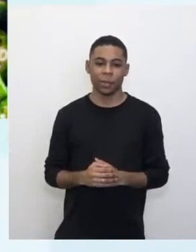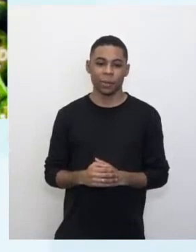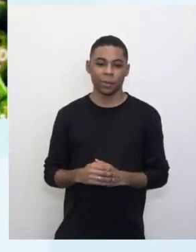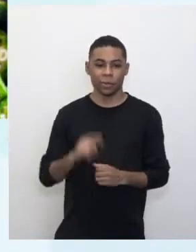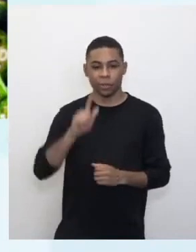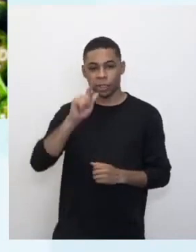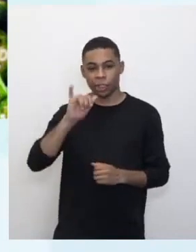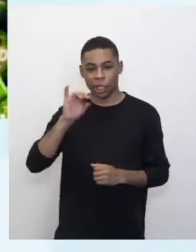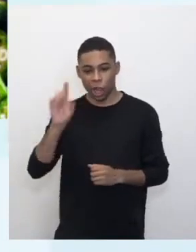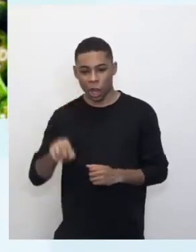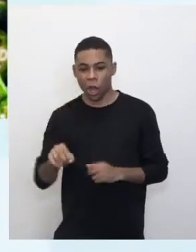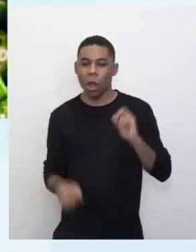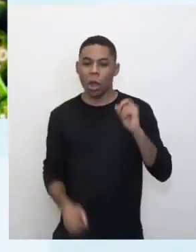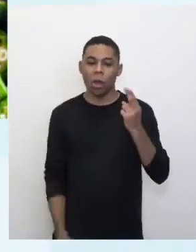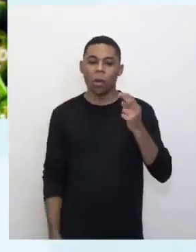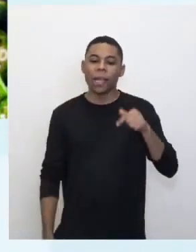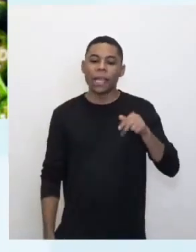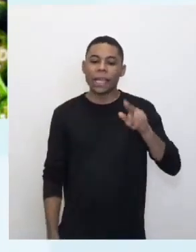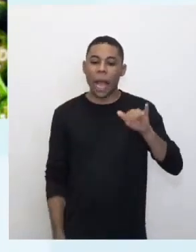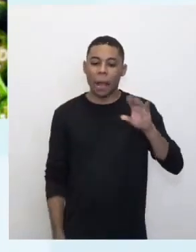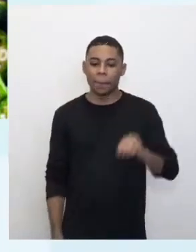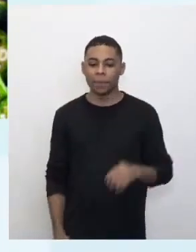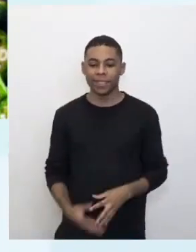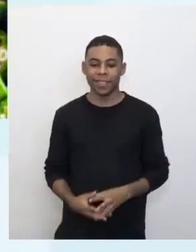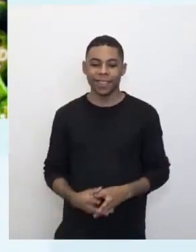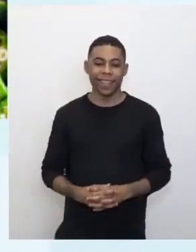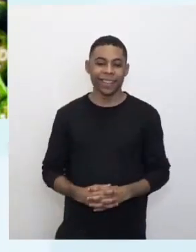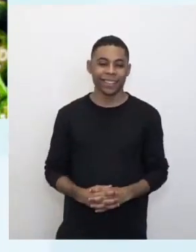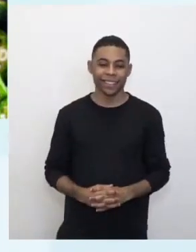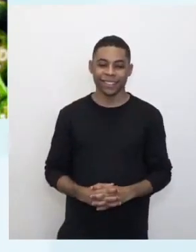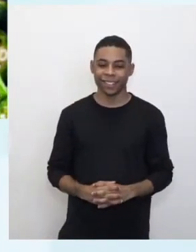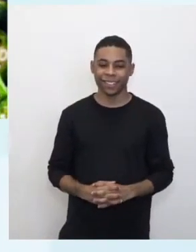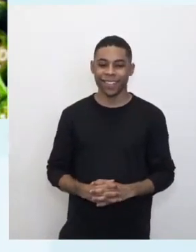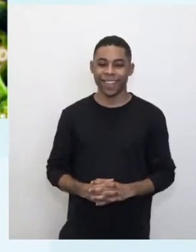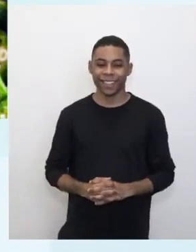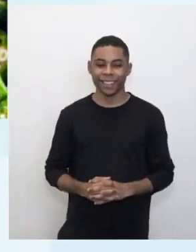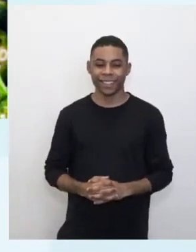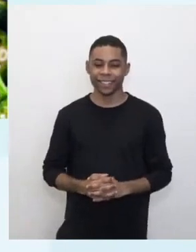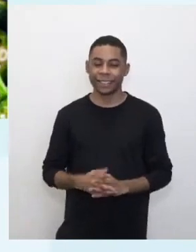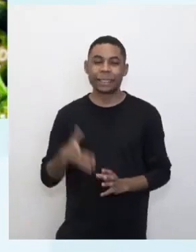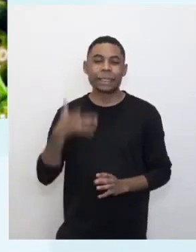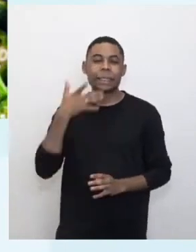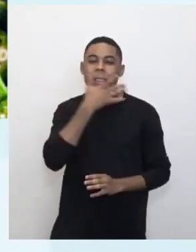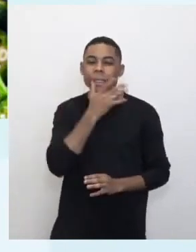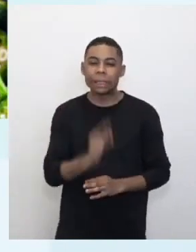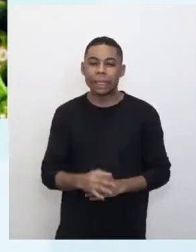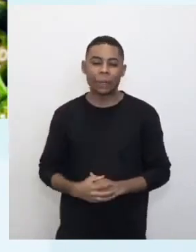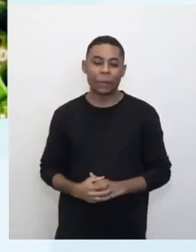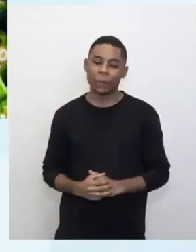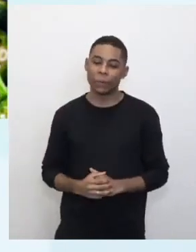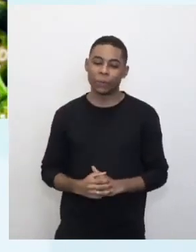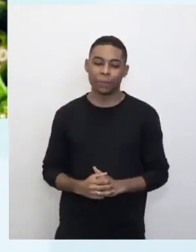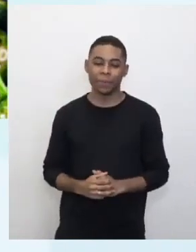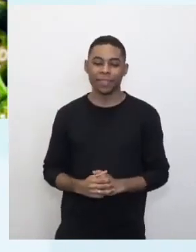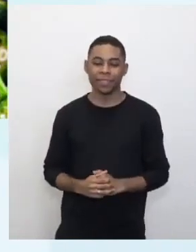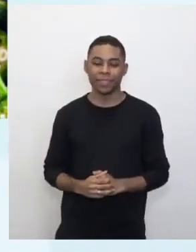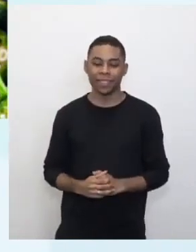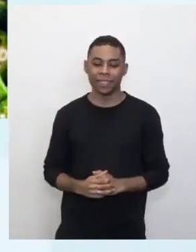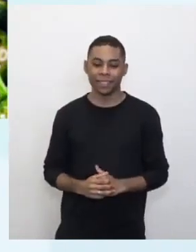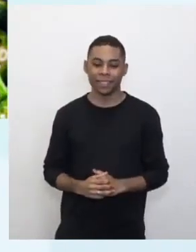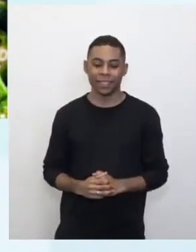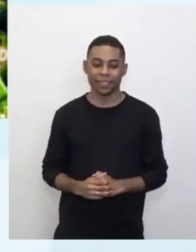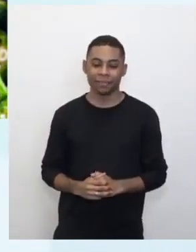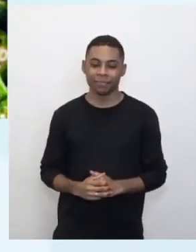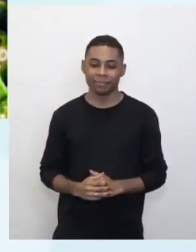não, peraí. Yes, É giló, giló. é giló mesmo e quiabo. Ok, giló delicious. e quiabo. All right. So and now, what do you